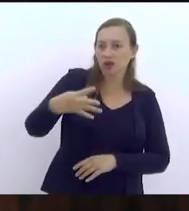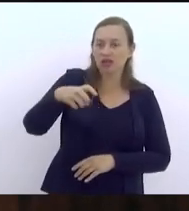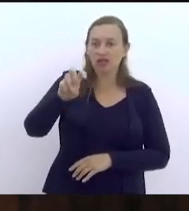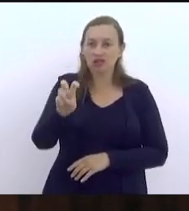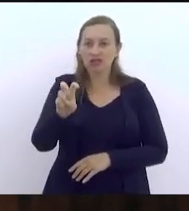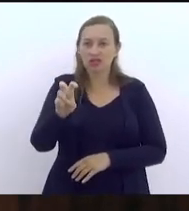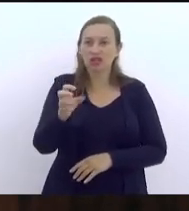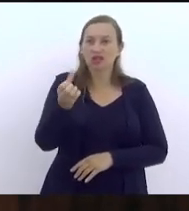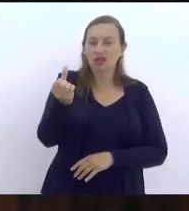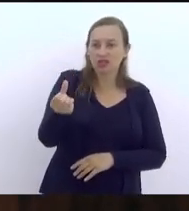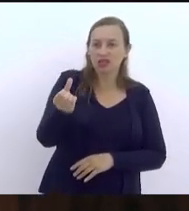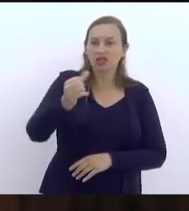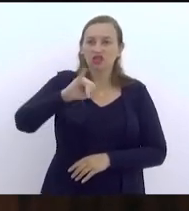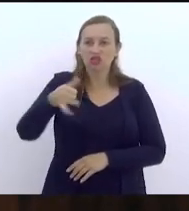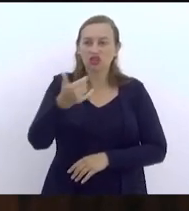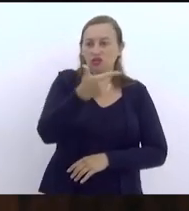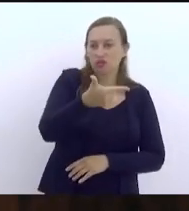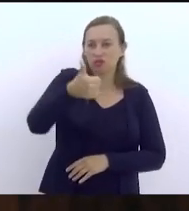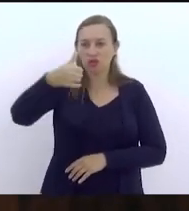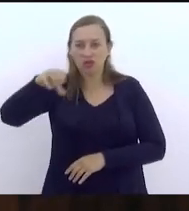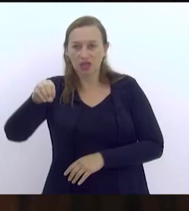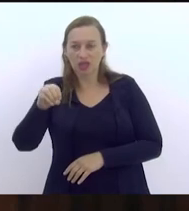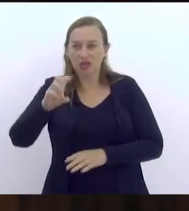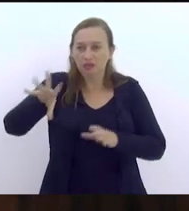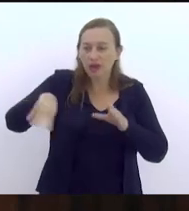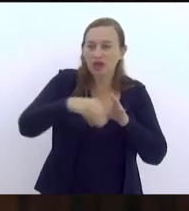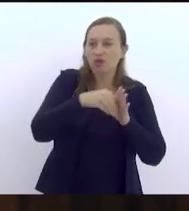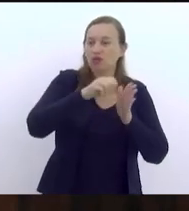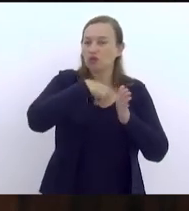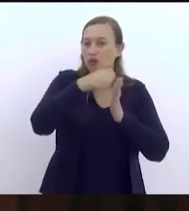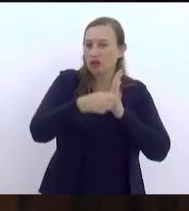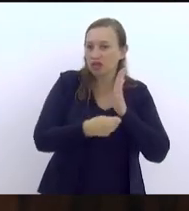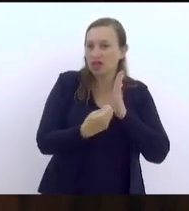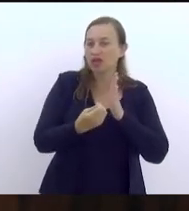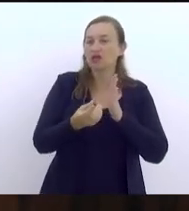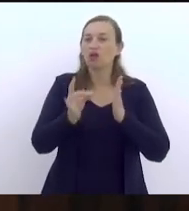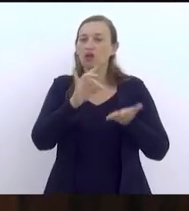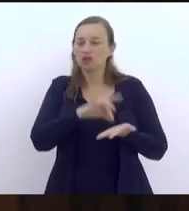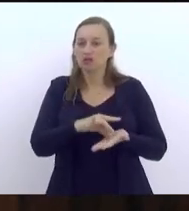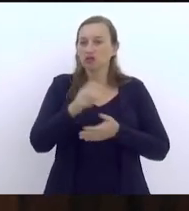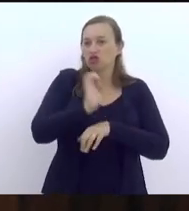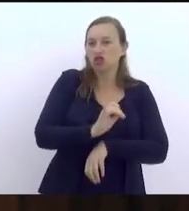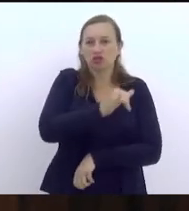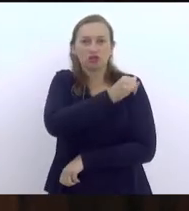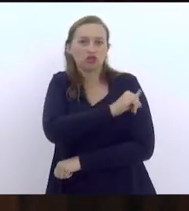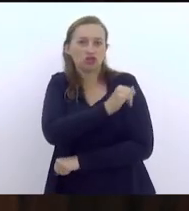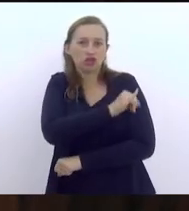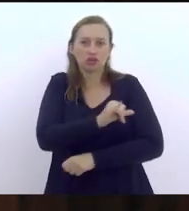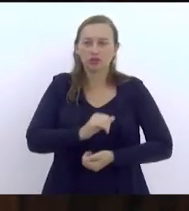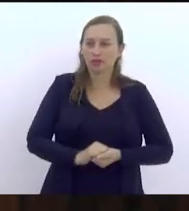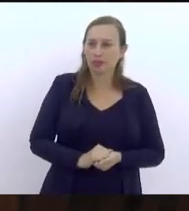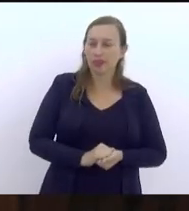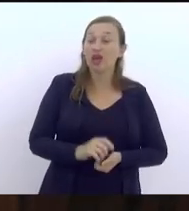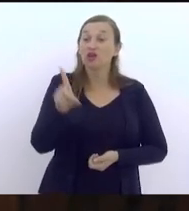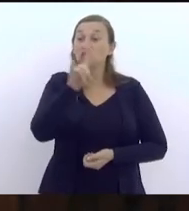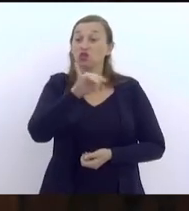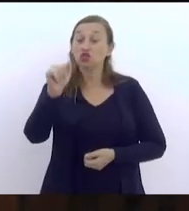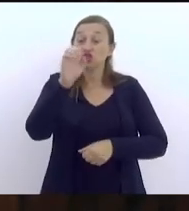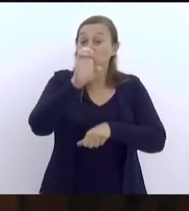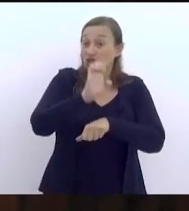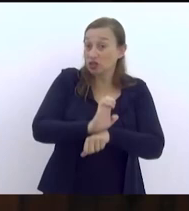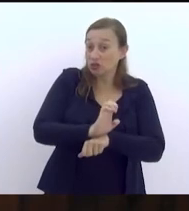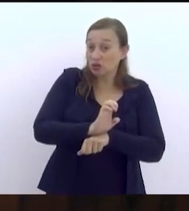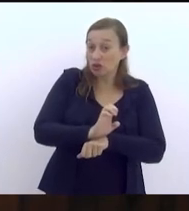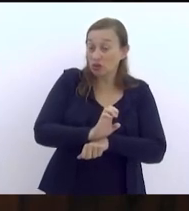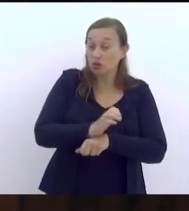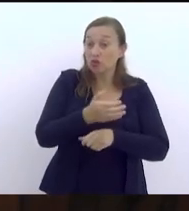5.645, de 6 de janeiro de 2010, para incluir no calendário oficial do Estado do Rio de Janeiro o Dia Estadual